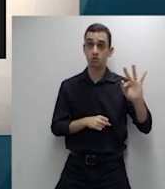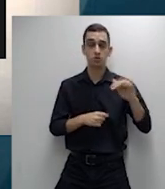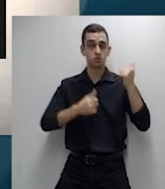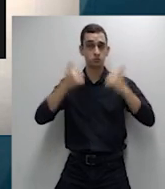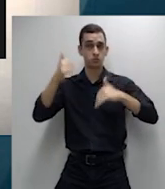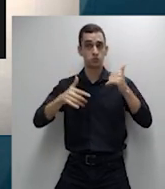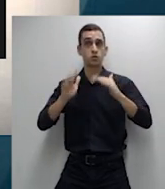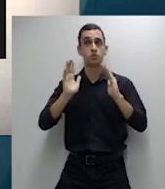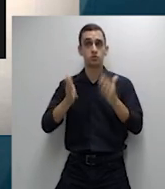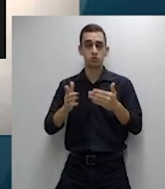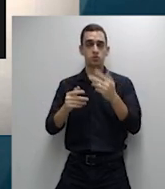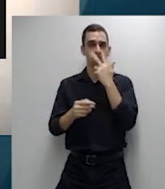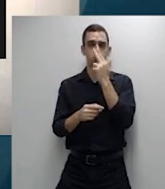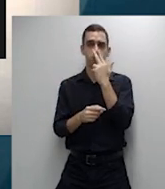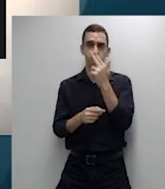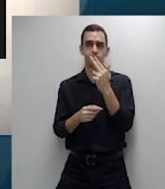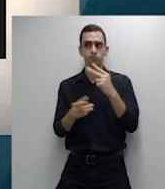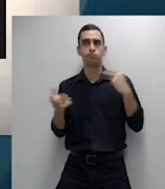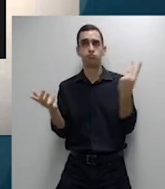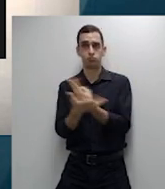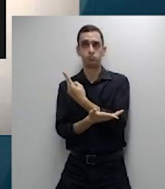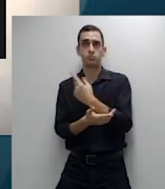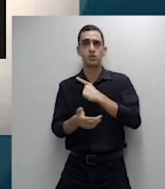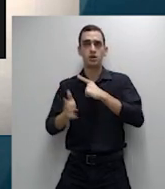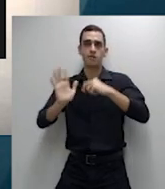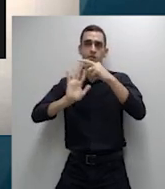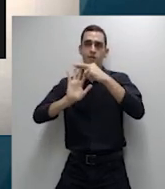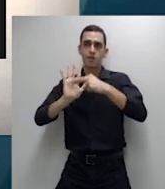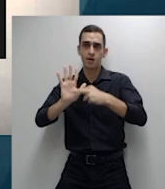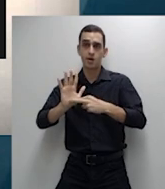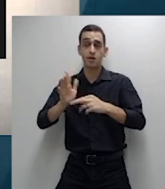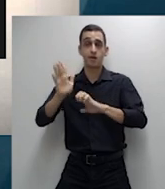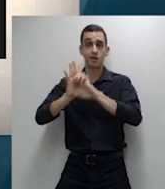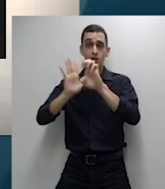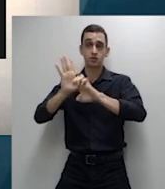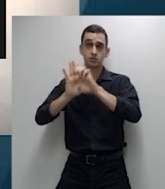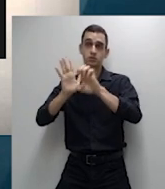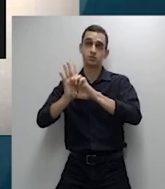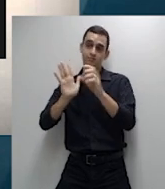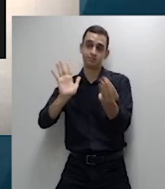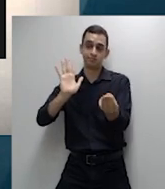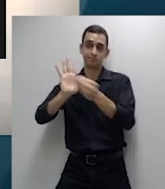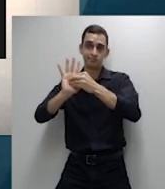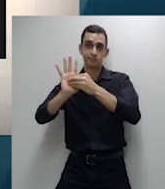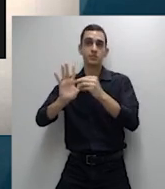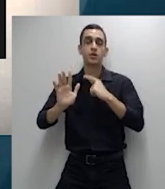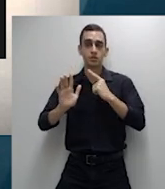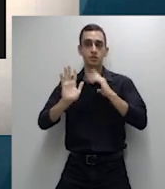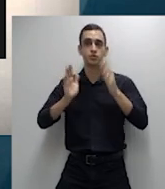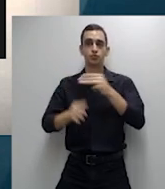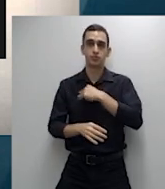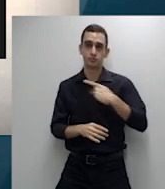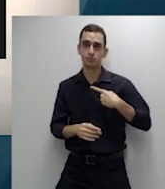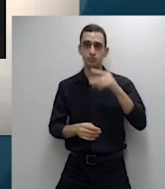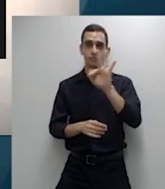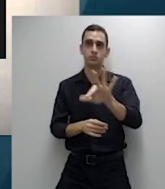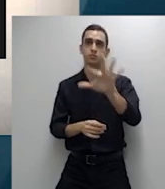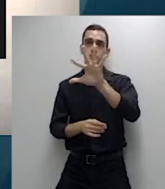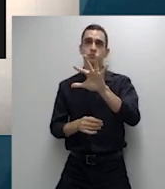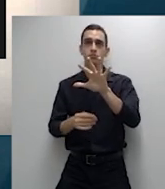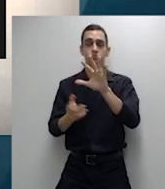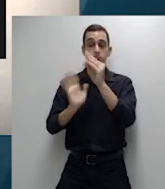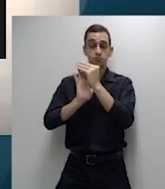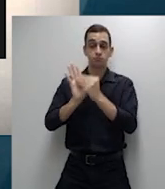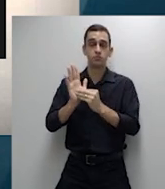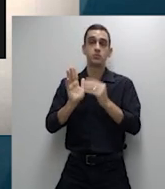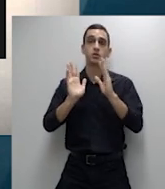é uma violação da regra do edital de acordo com a própria posição do Ministério Público Federal grande desse processo